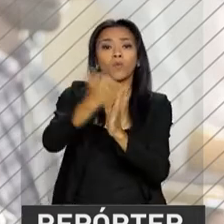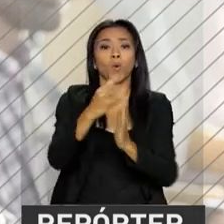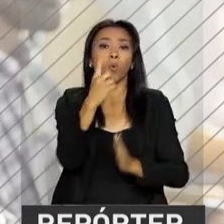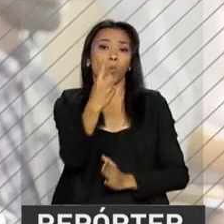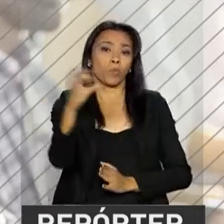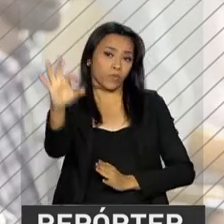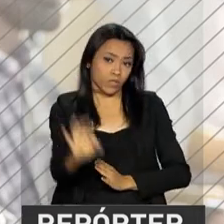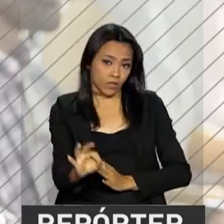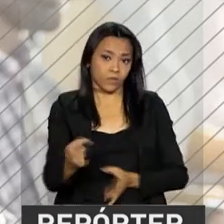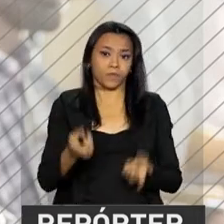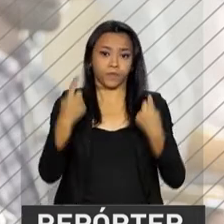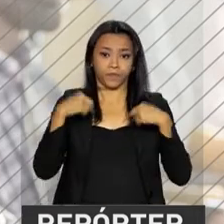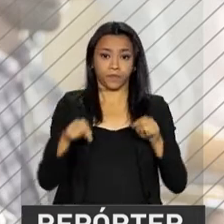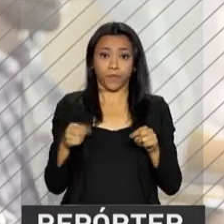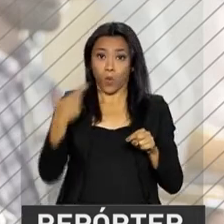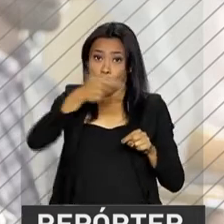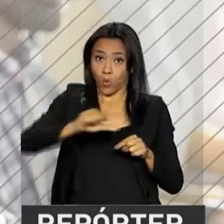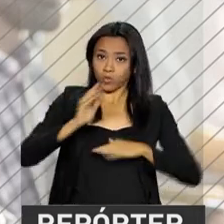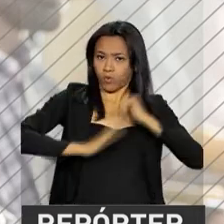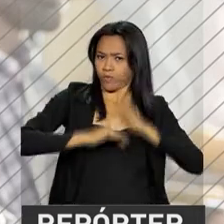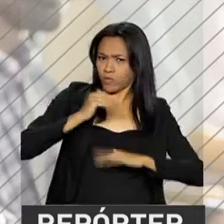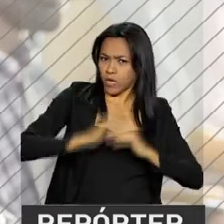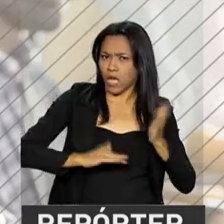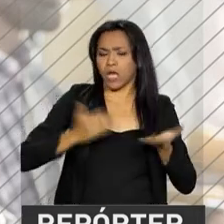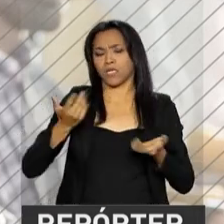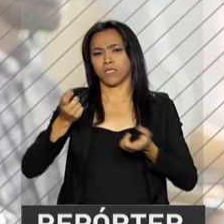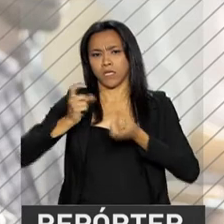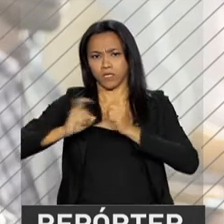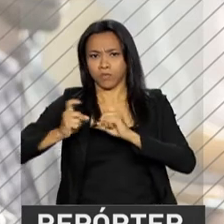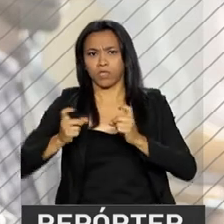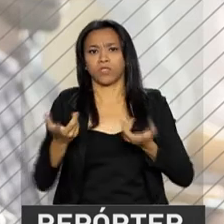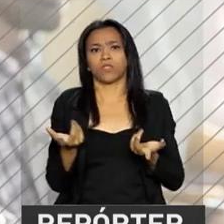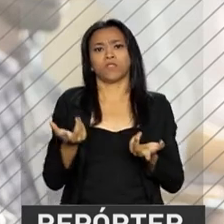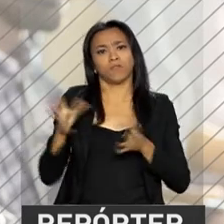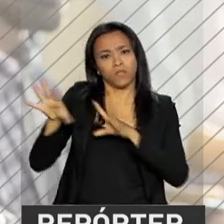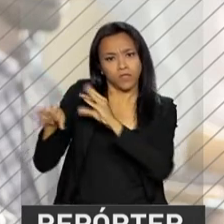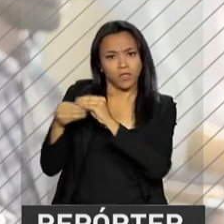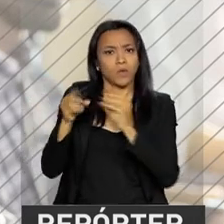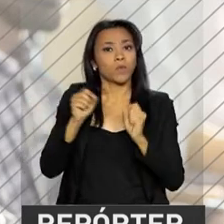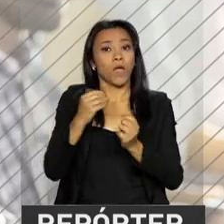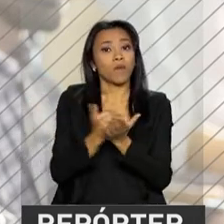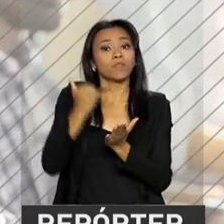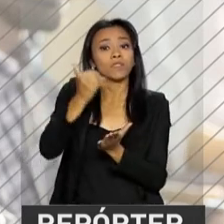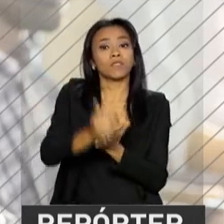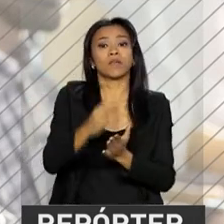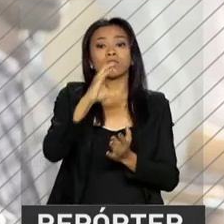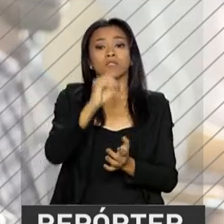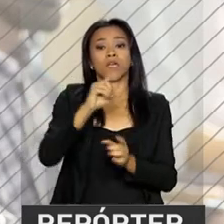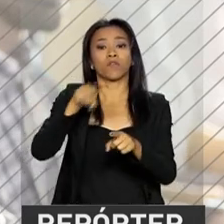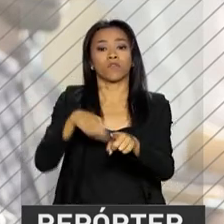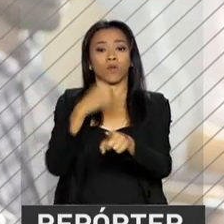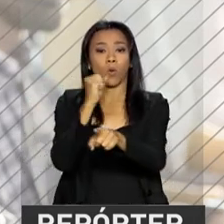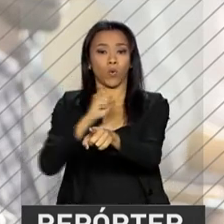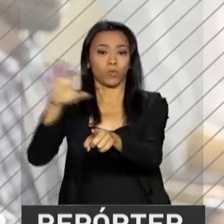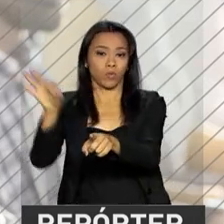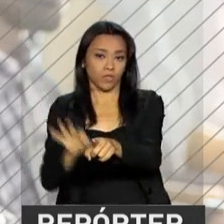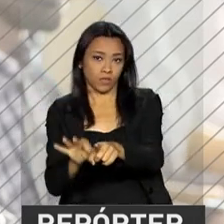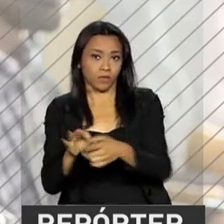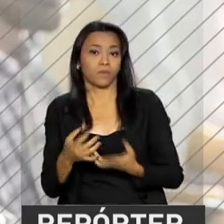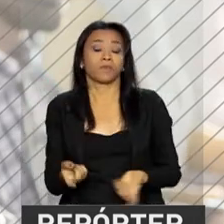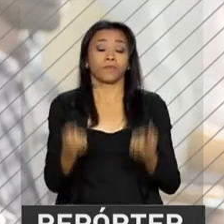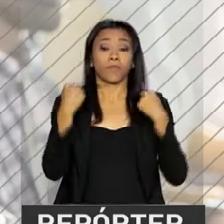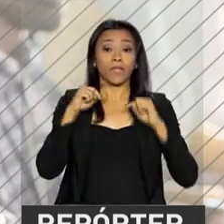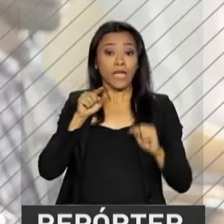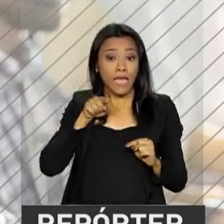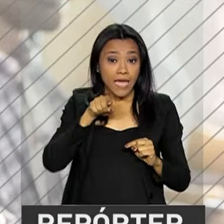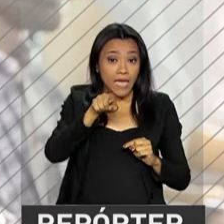mês. Já serviços profissionais, administrativos e complementares avançaram 0,8%. Esse foi